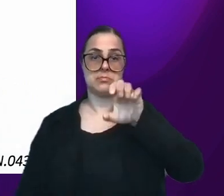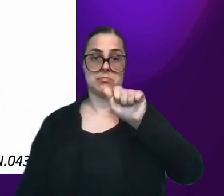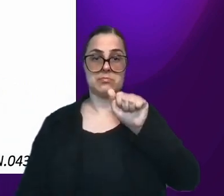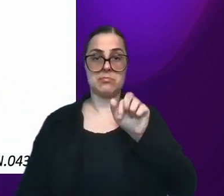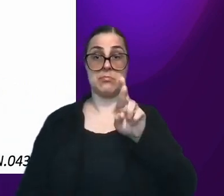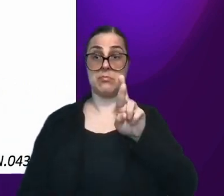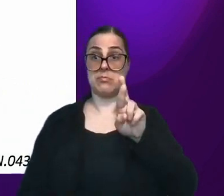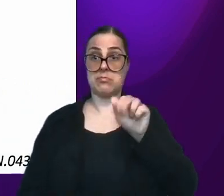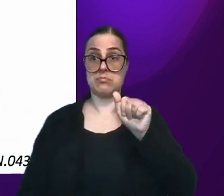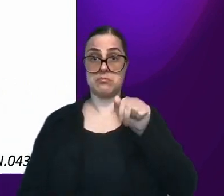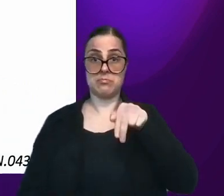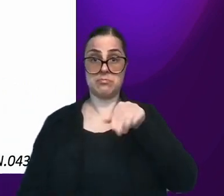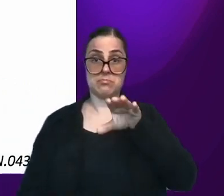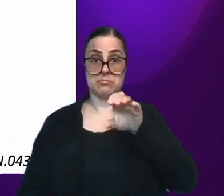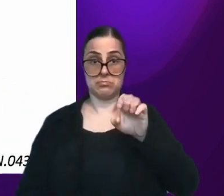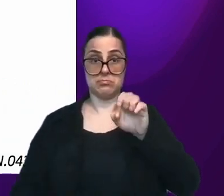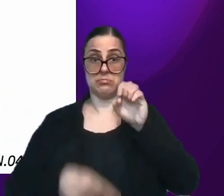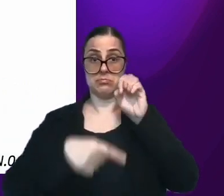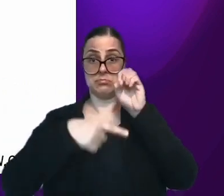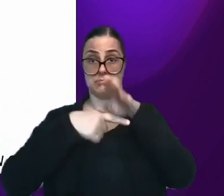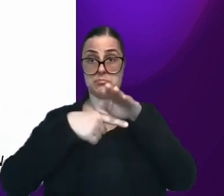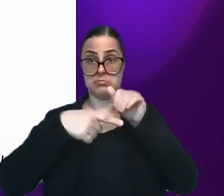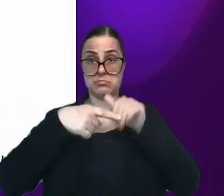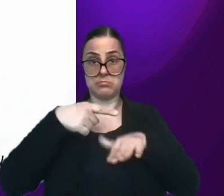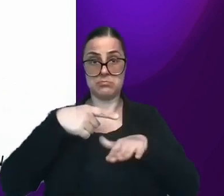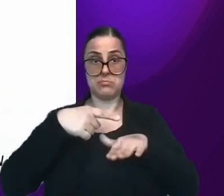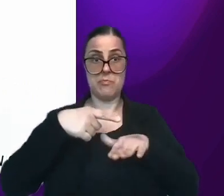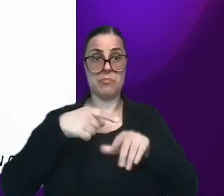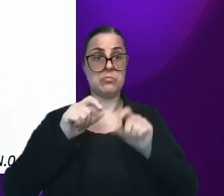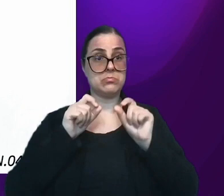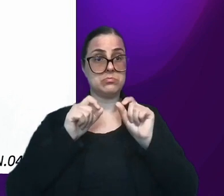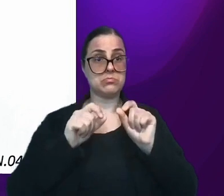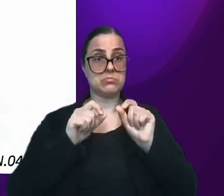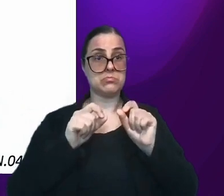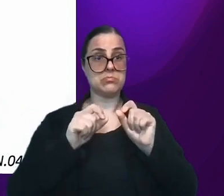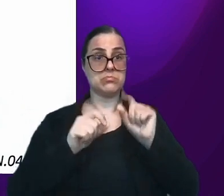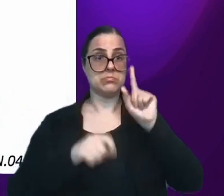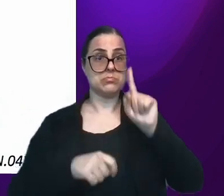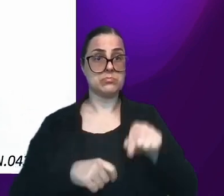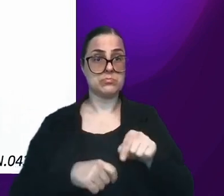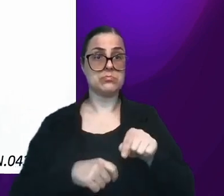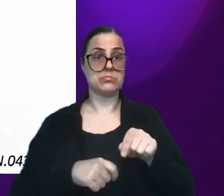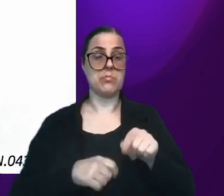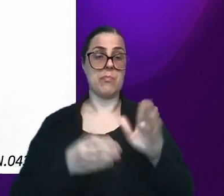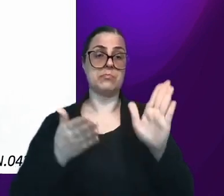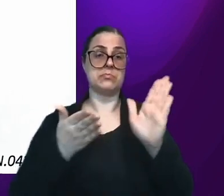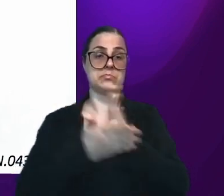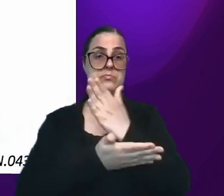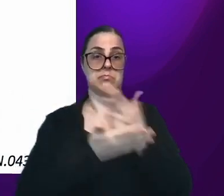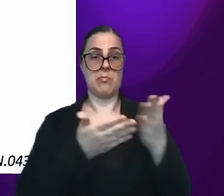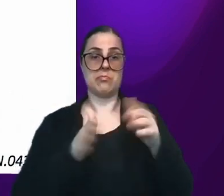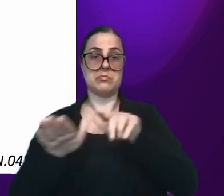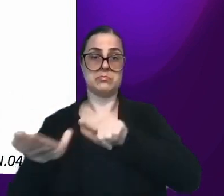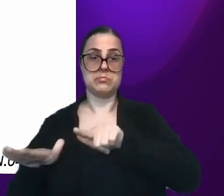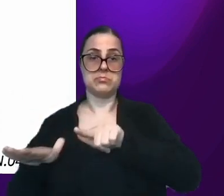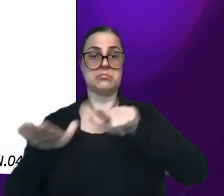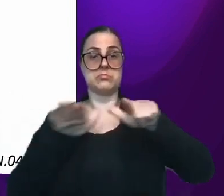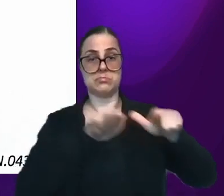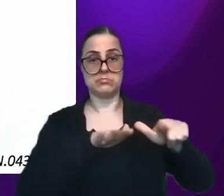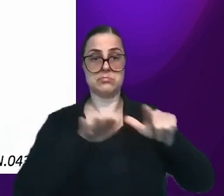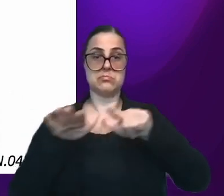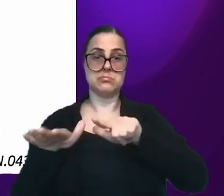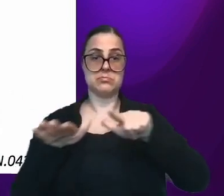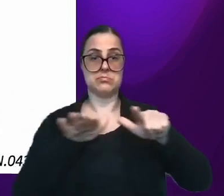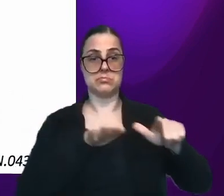fracional, que nada mais é que o KTV semanal, por modalidade, a gente vê que a terapia contínua tem